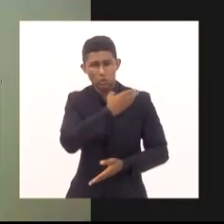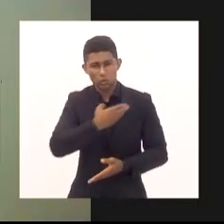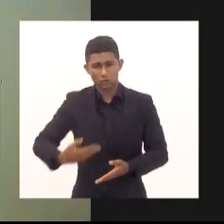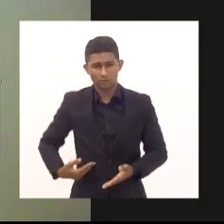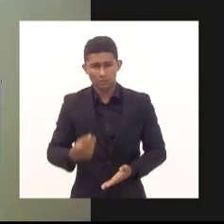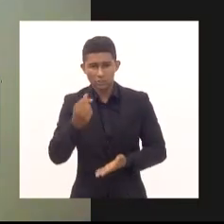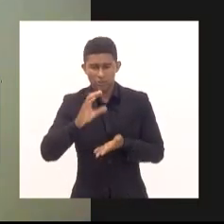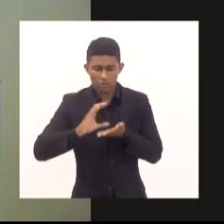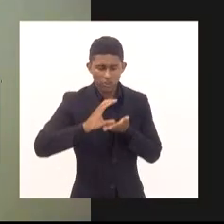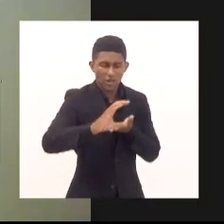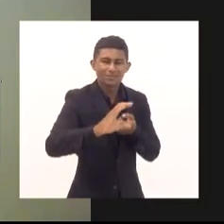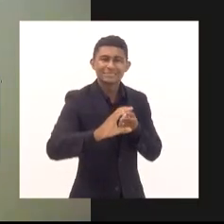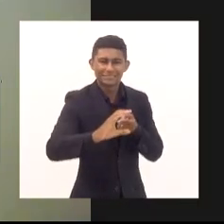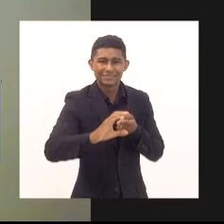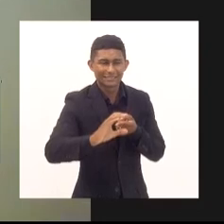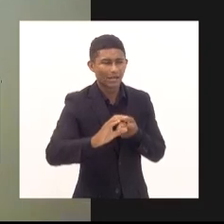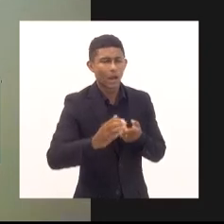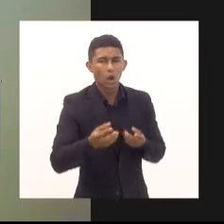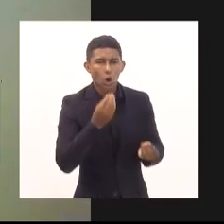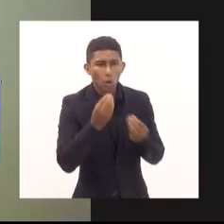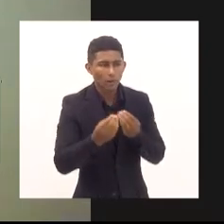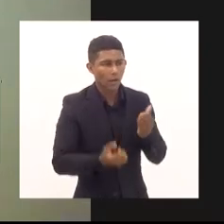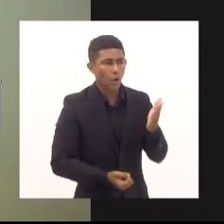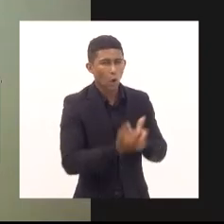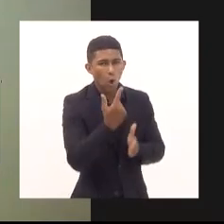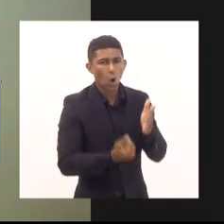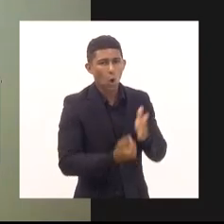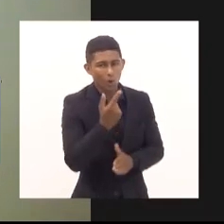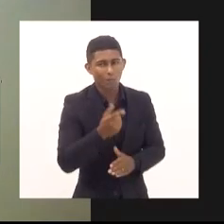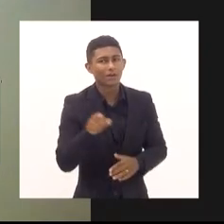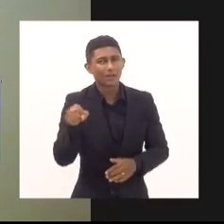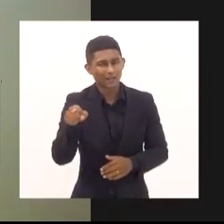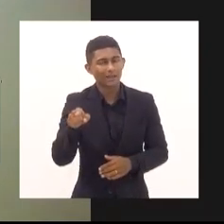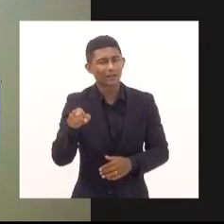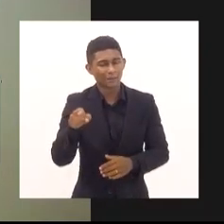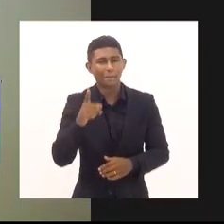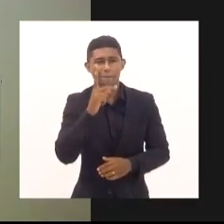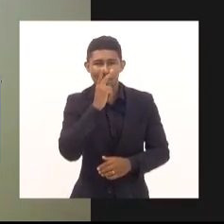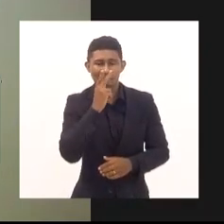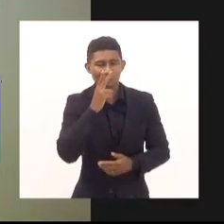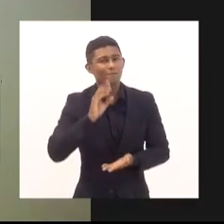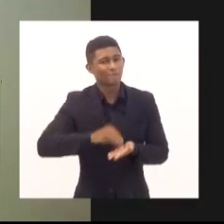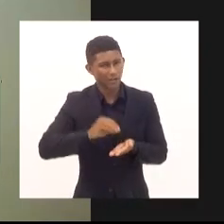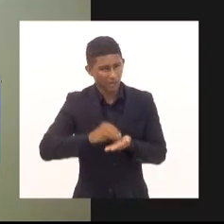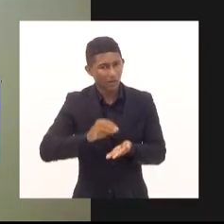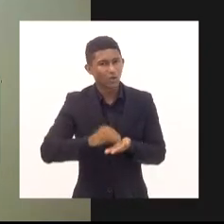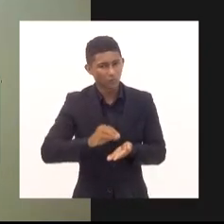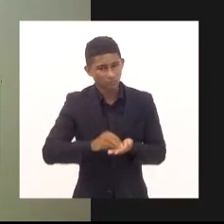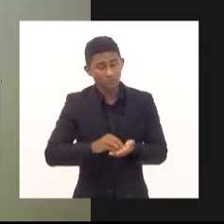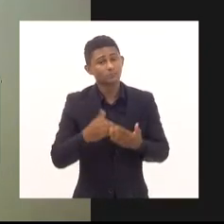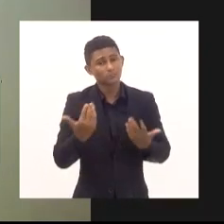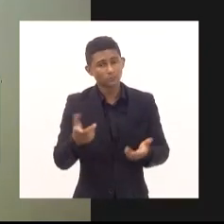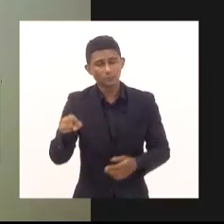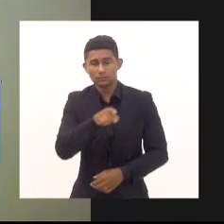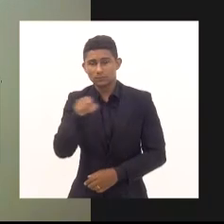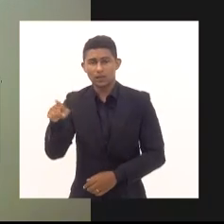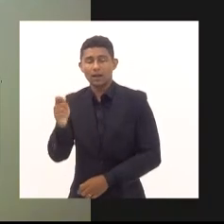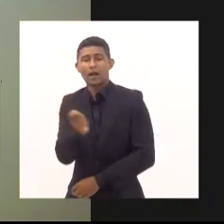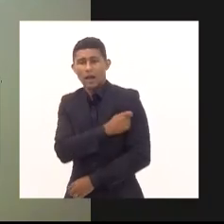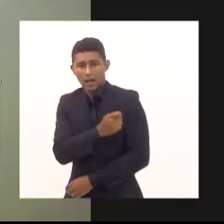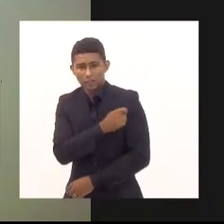básicas, na aquisição da merenda escolar. Então, o retorno desses alunos às aulas